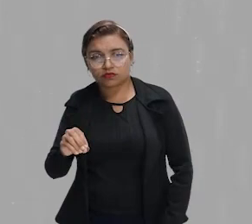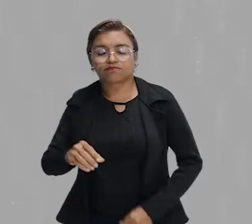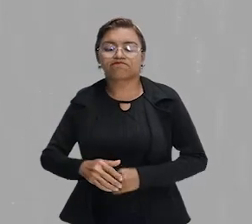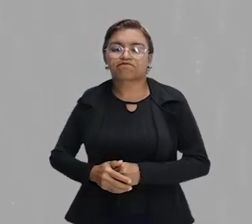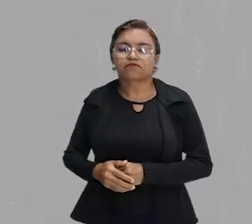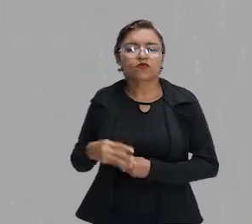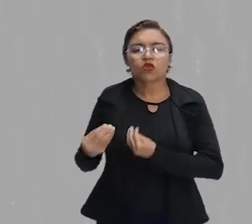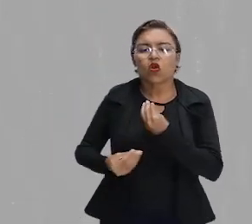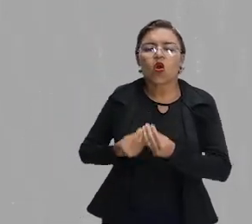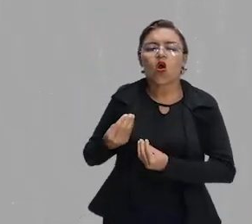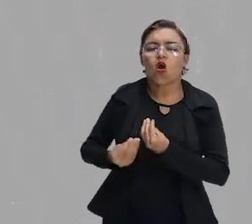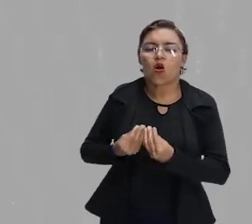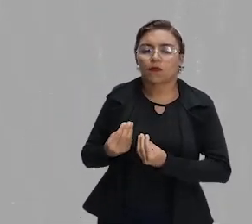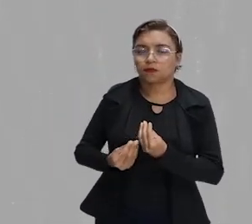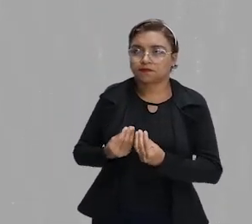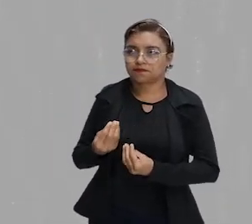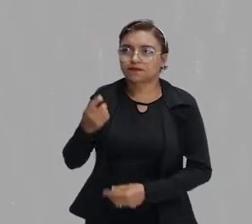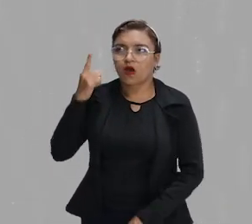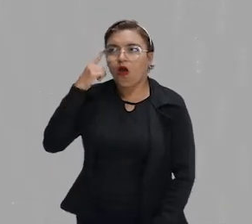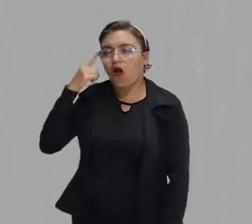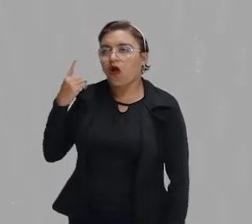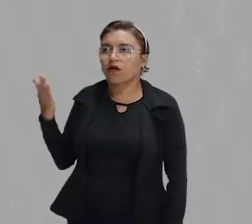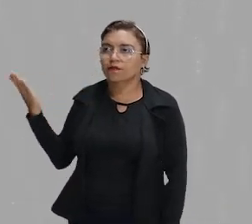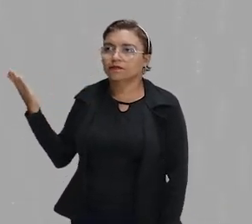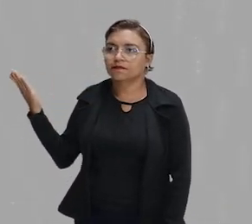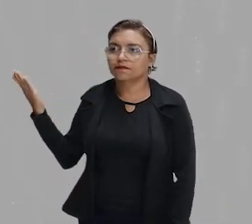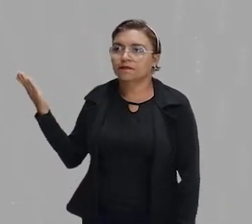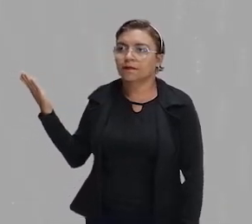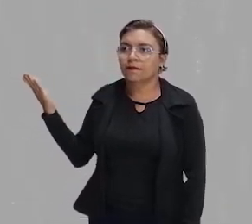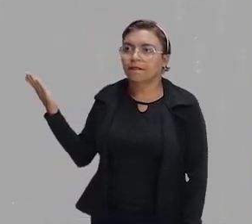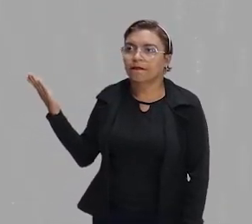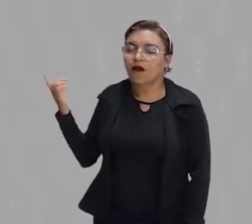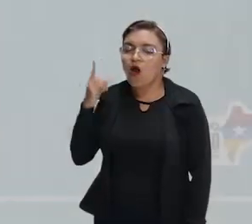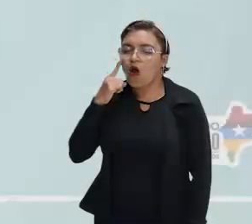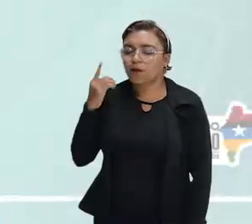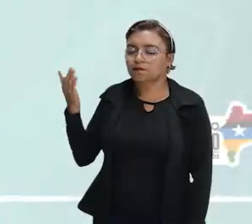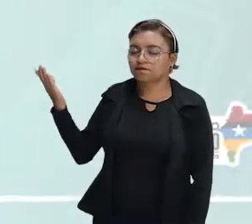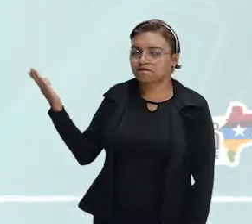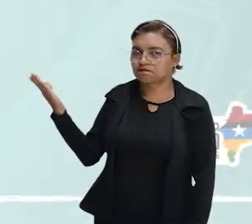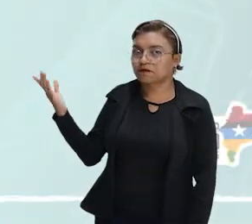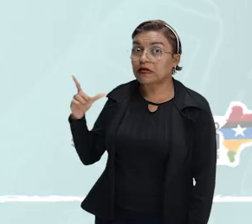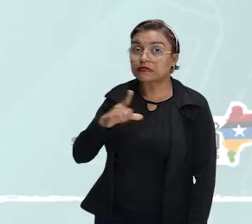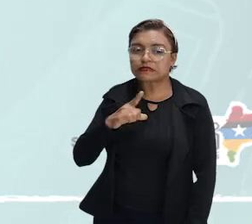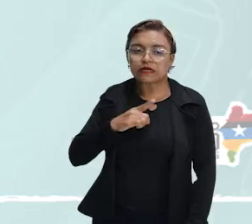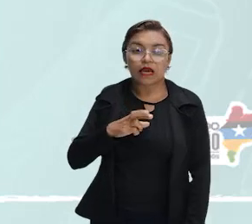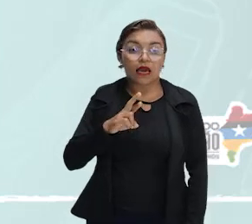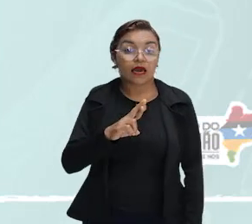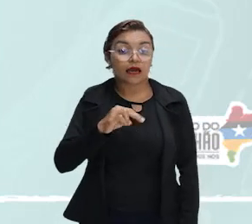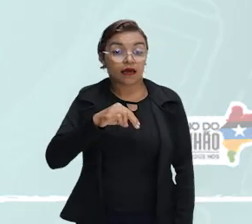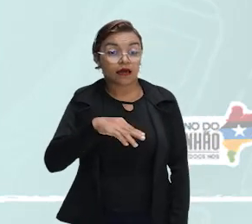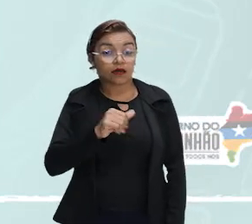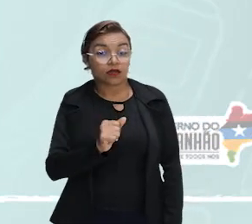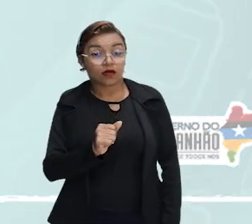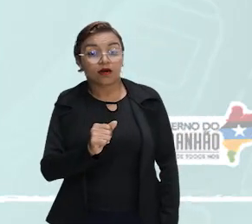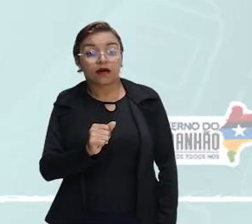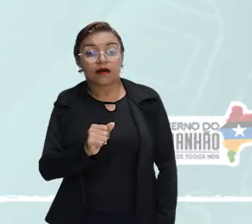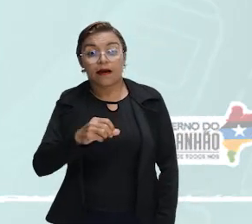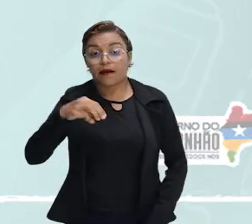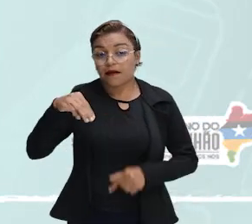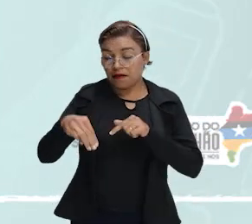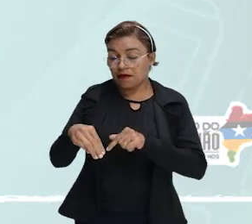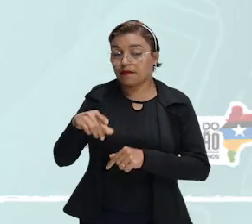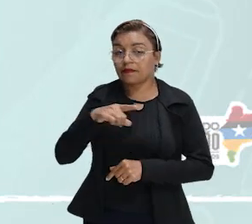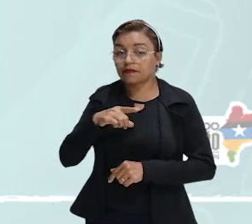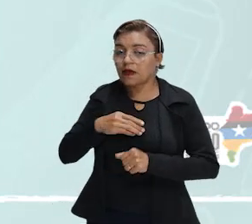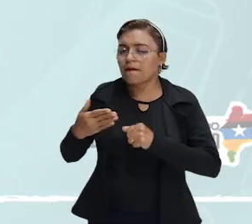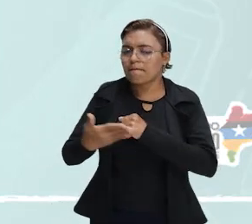funciona. Eu tenho, por exemplo, aqui ó, o RNA mensageiro. Veja que no RNA mensageiro tem várias